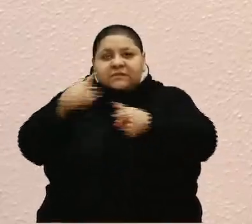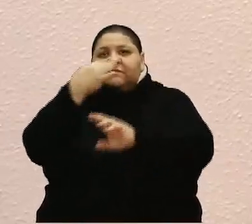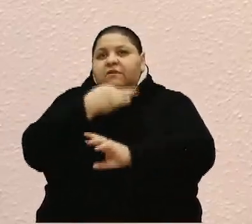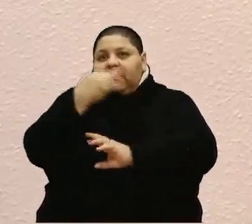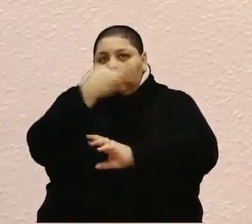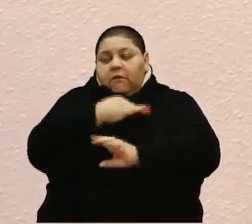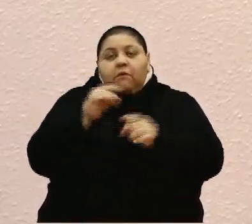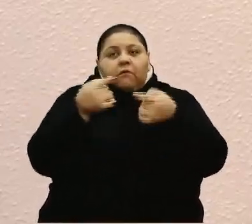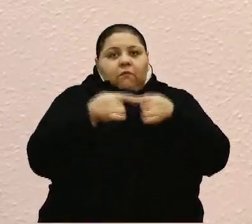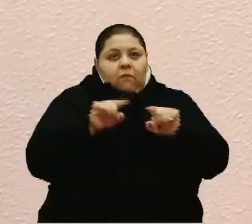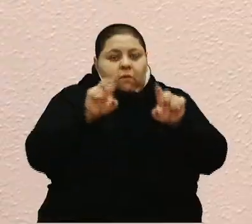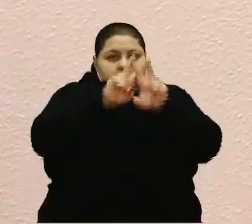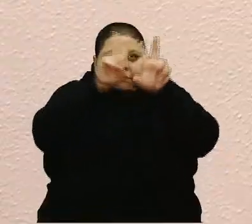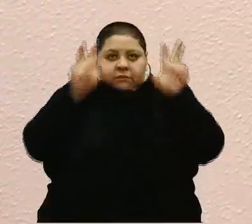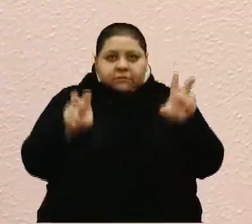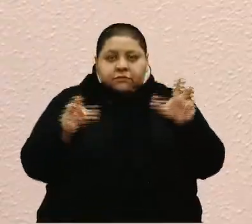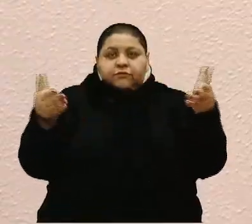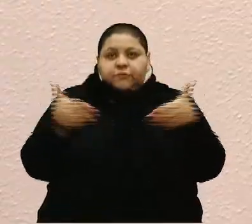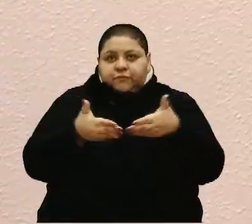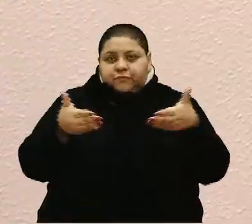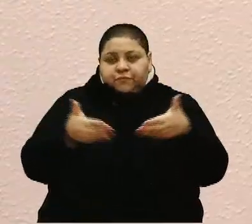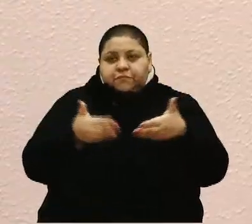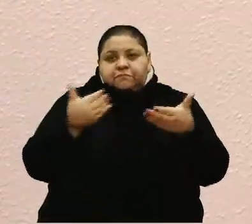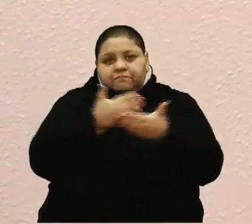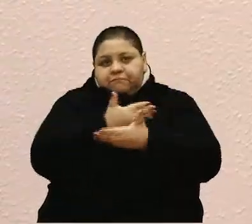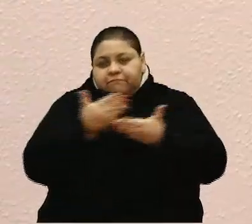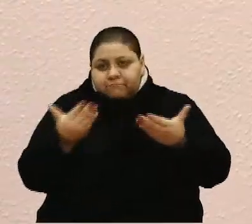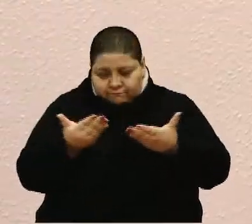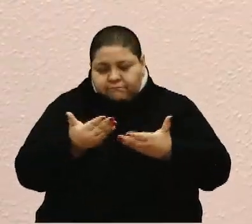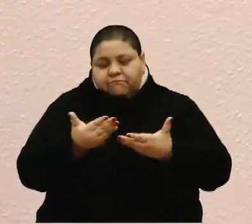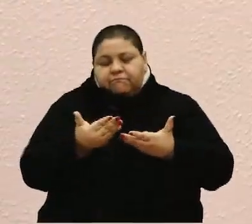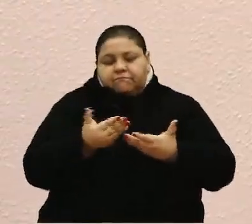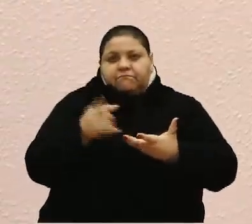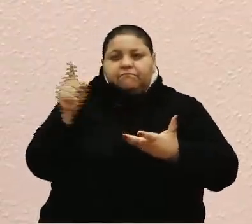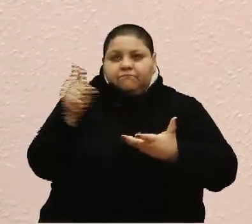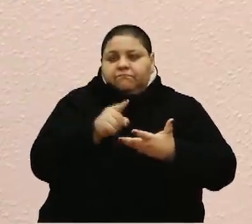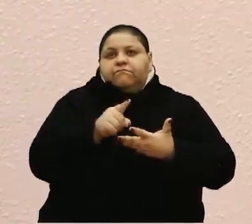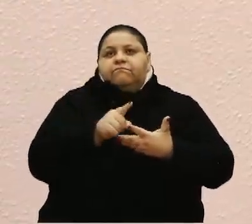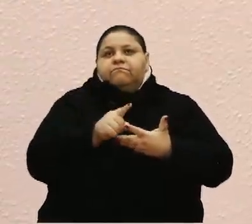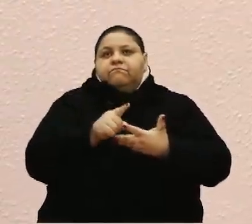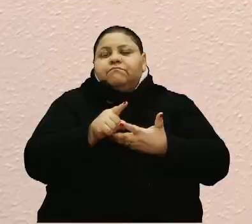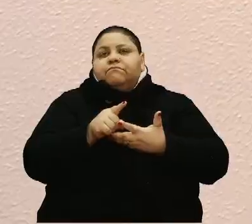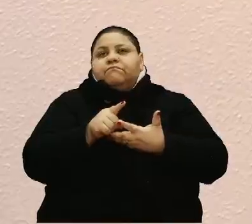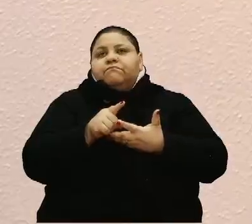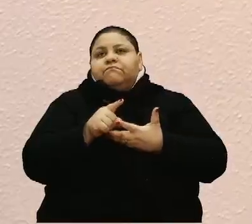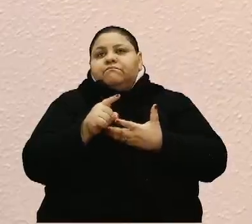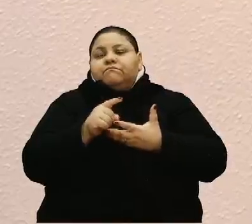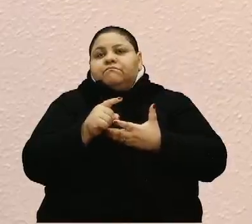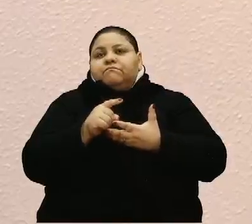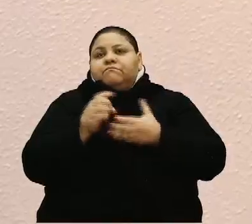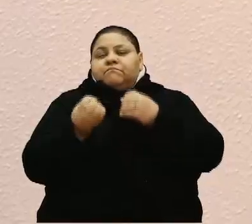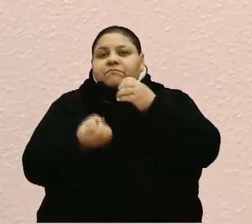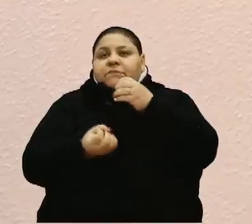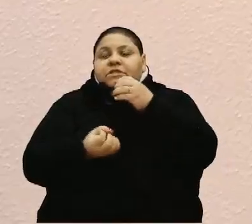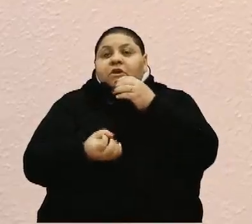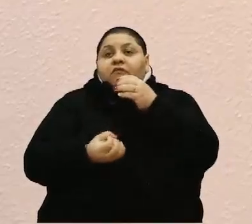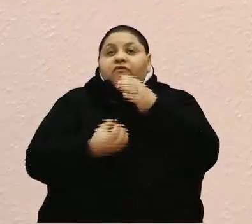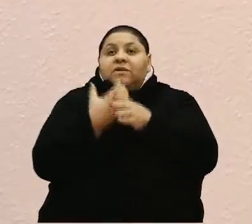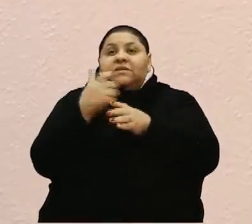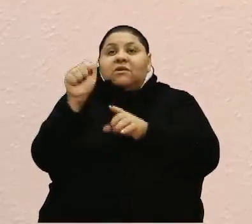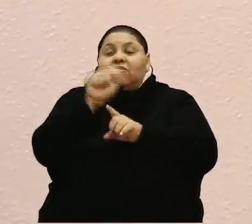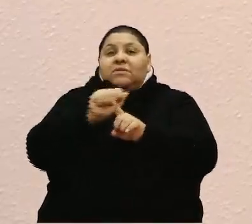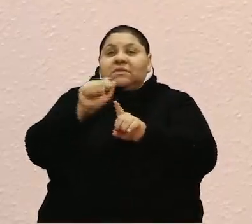caxiense. Mas o assunto que me traz aqui, senhor presidente, é a Fundação de Assistência Social da nossa